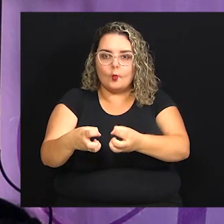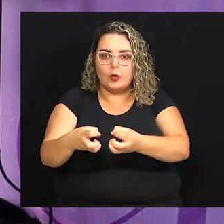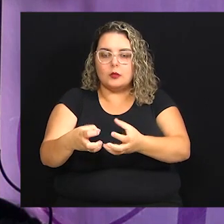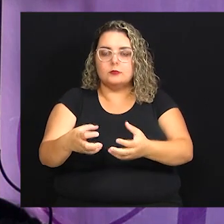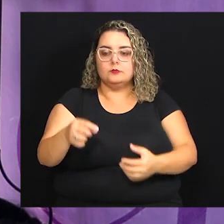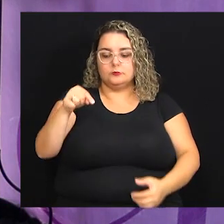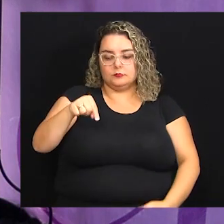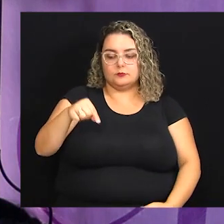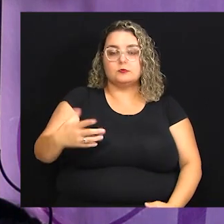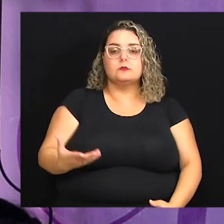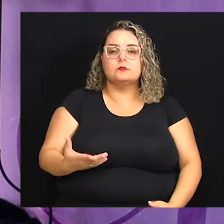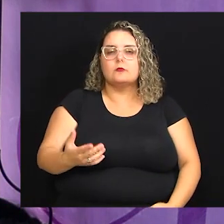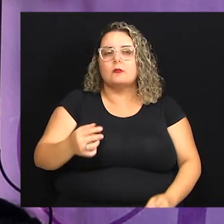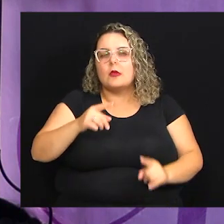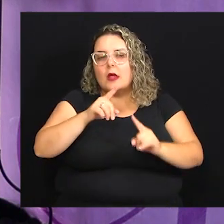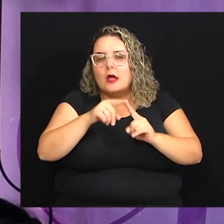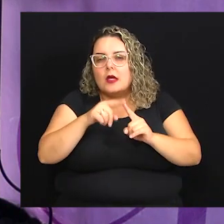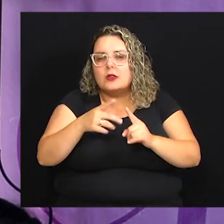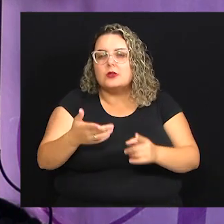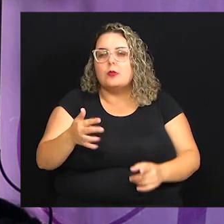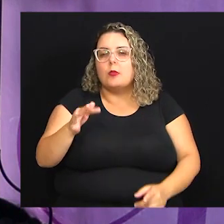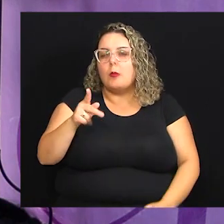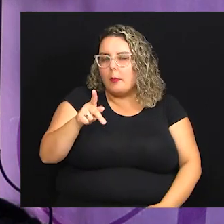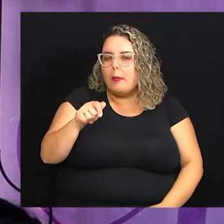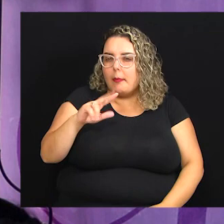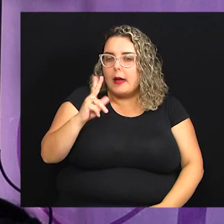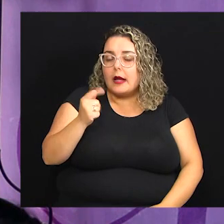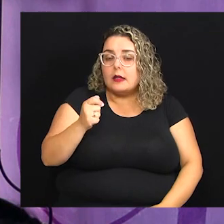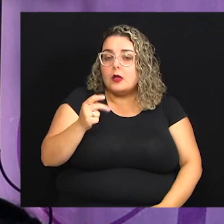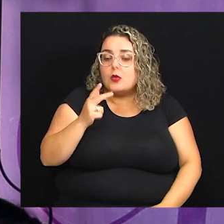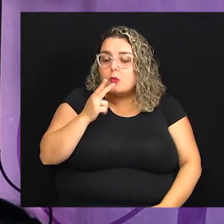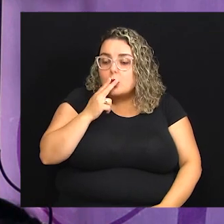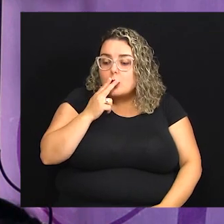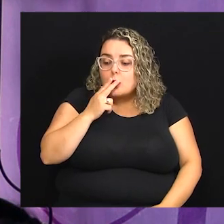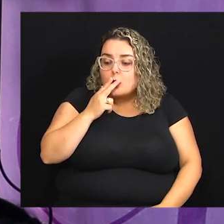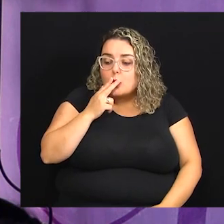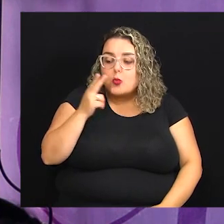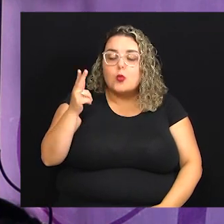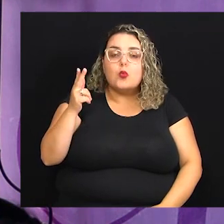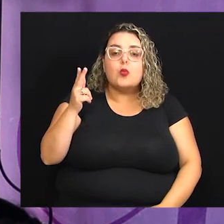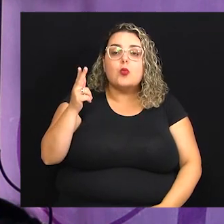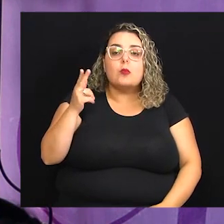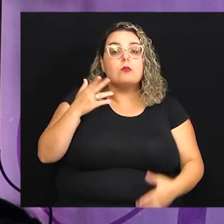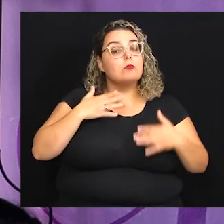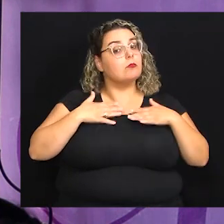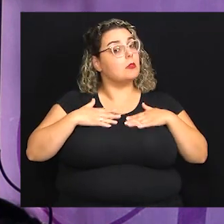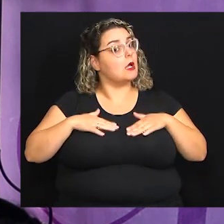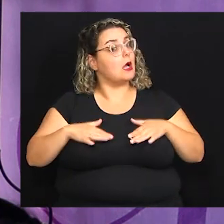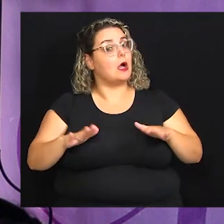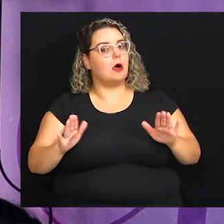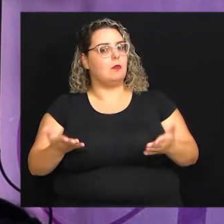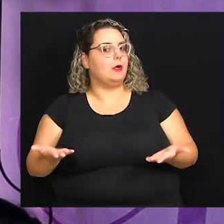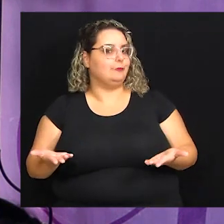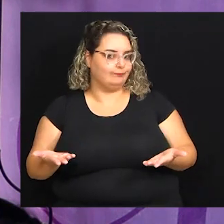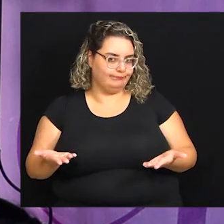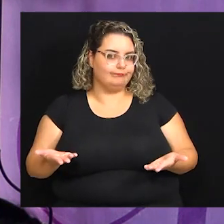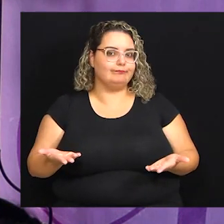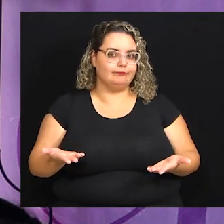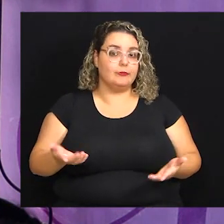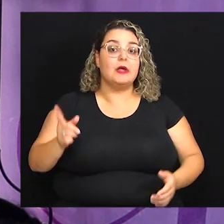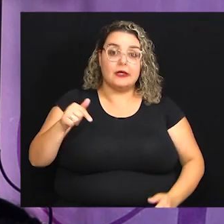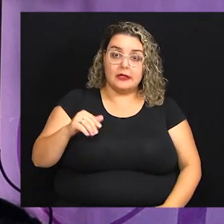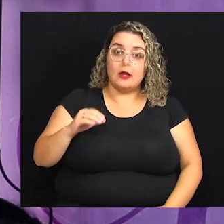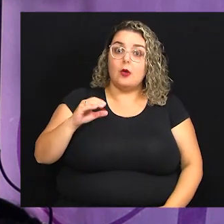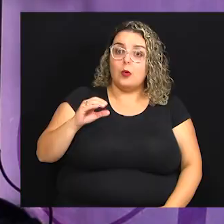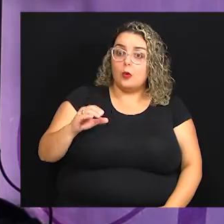secavam e faziam tipo palha, né, e fumavam aquilo para acalmar, e que